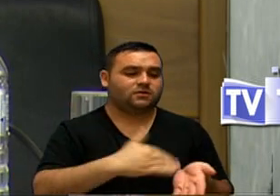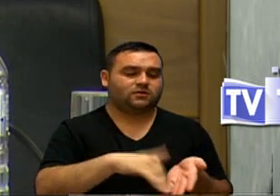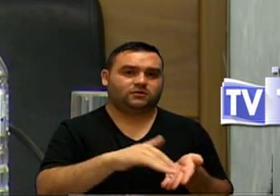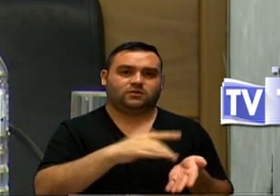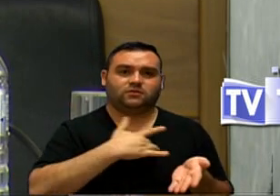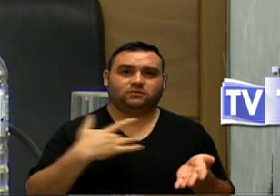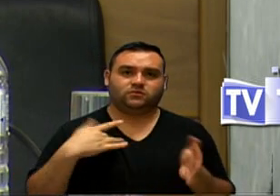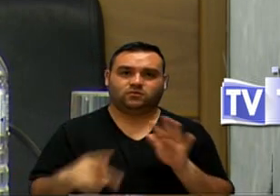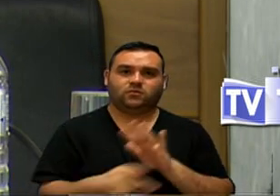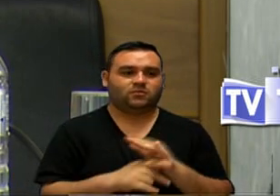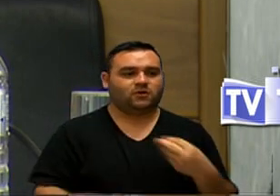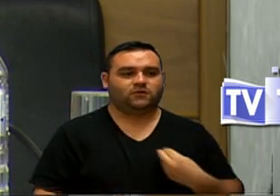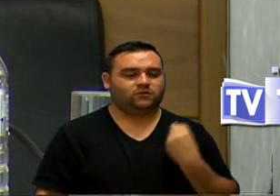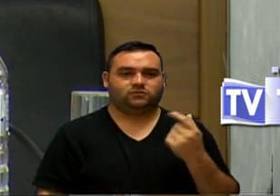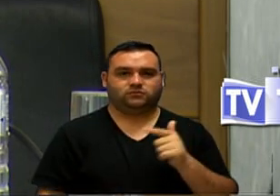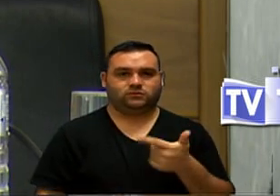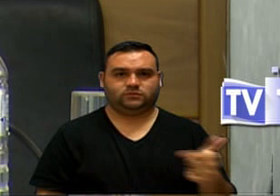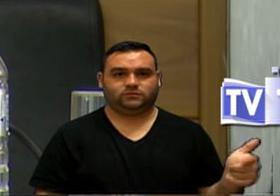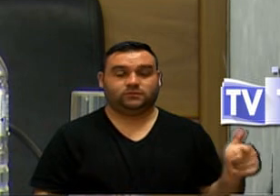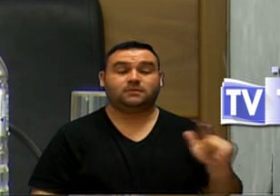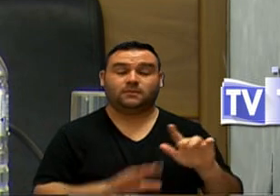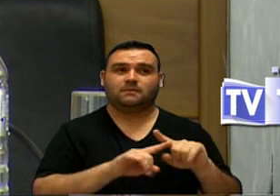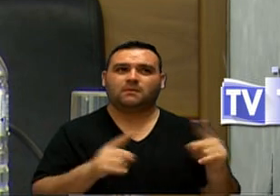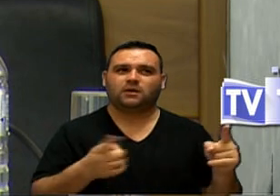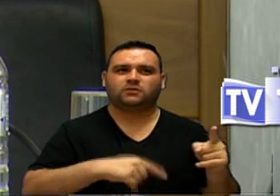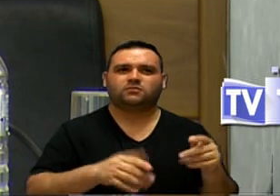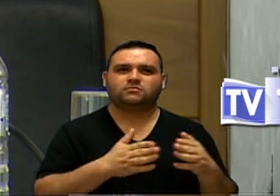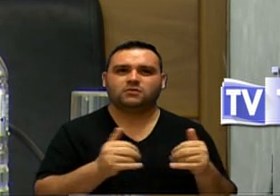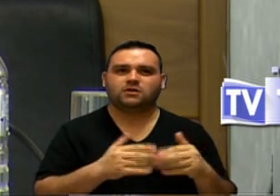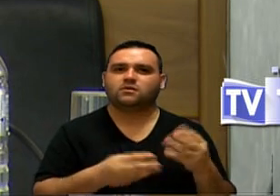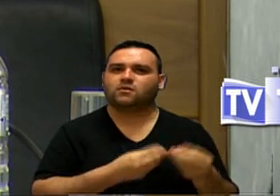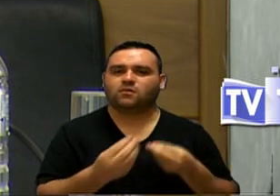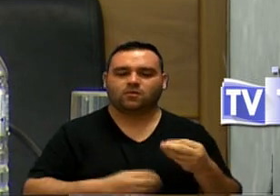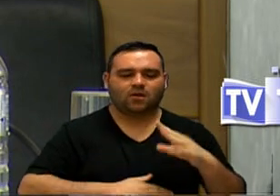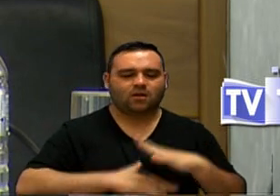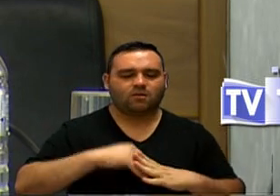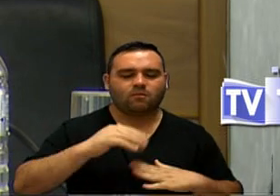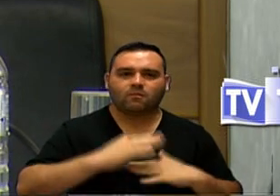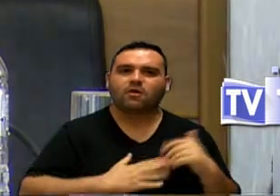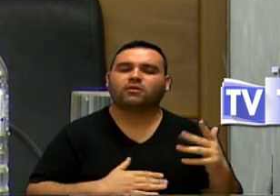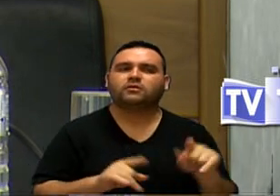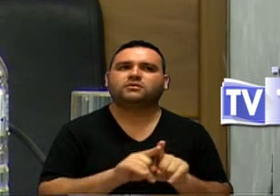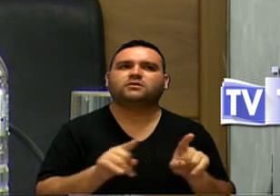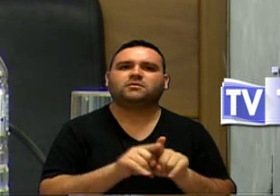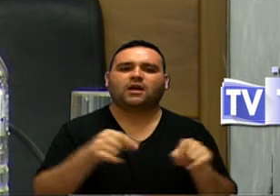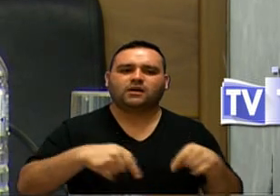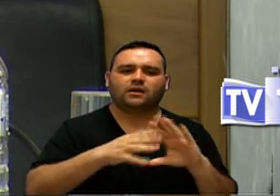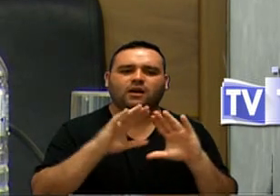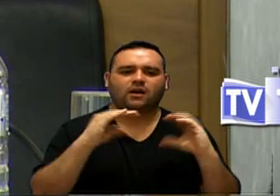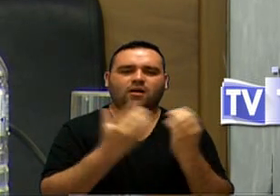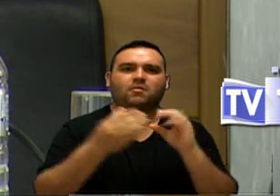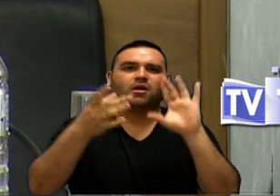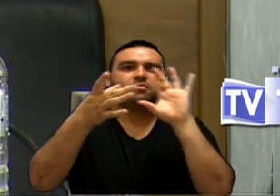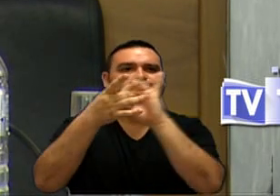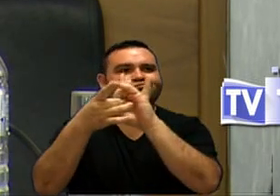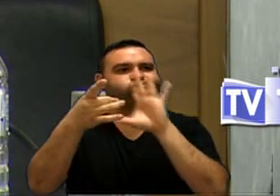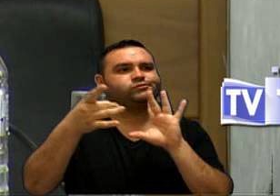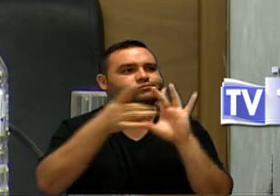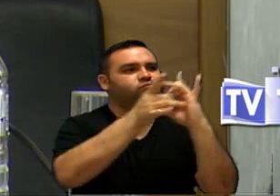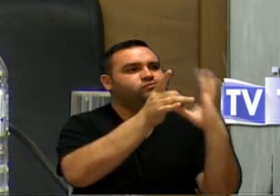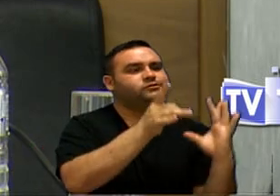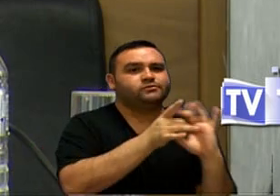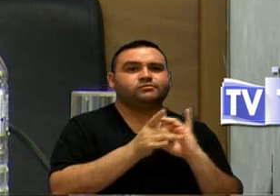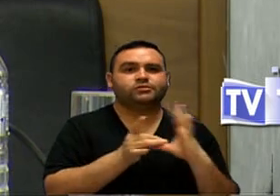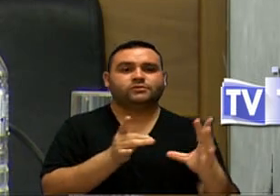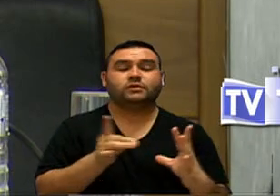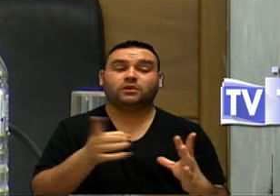Saúde ela não esteve presente. Mas a nossa cobrança será através de ações. E a independência dessa casa será mantida. Se a única coisa